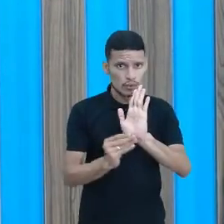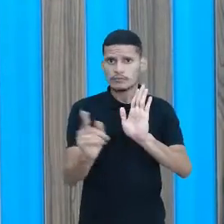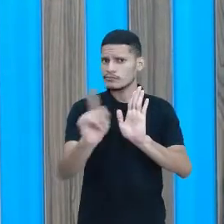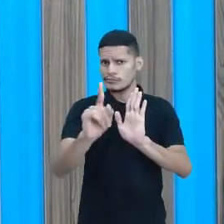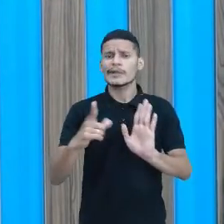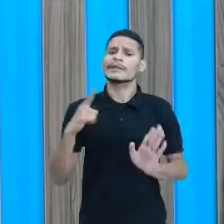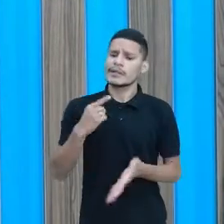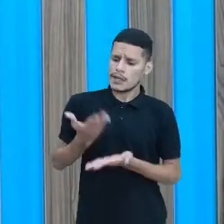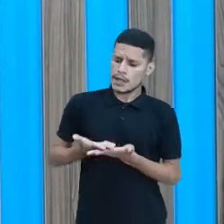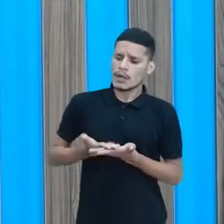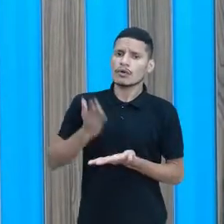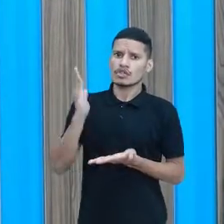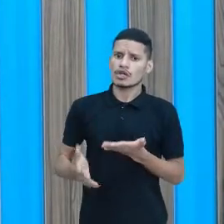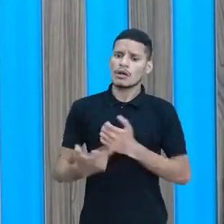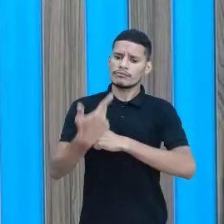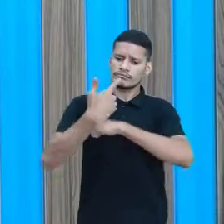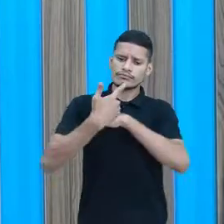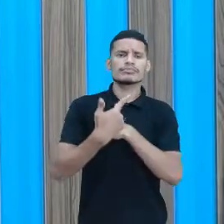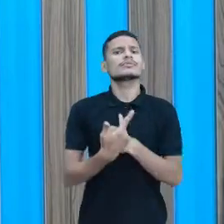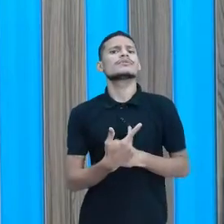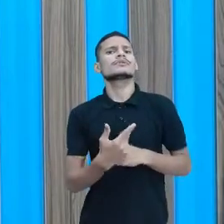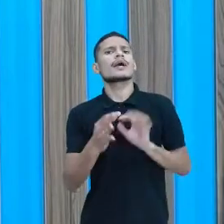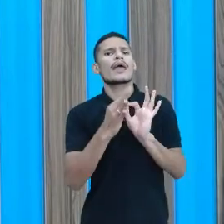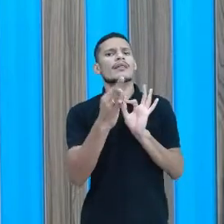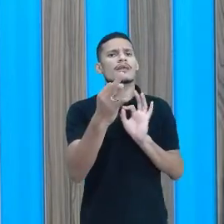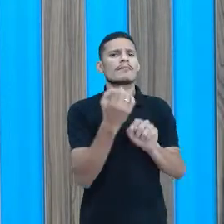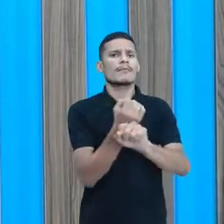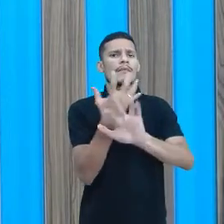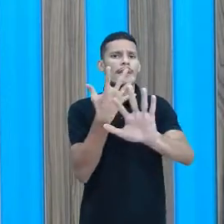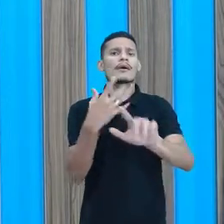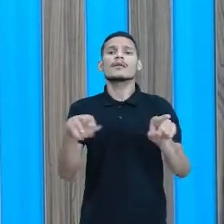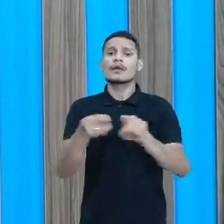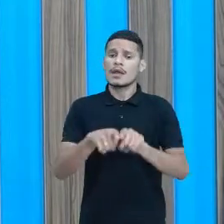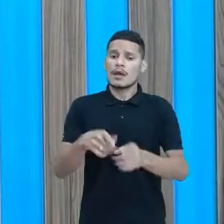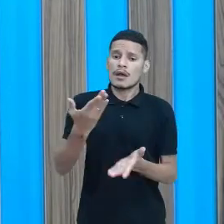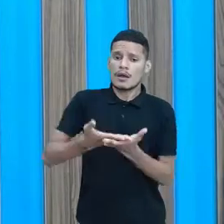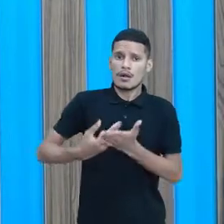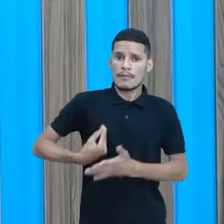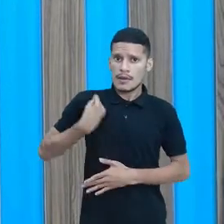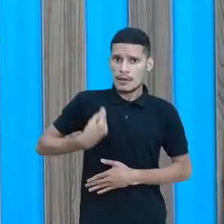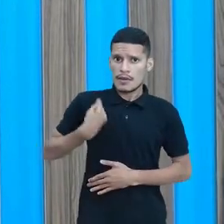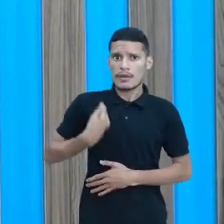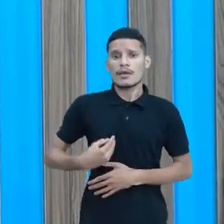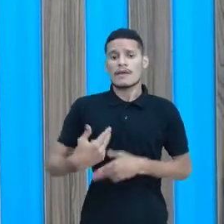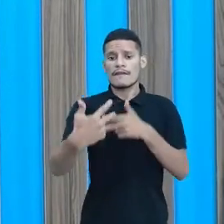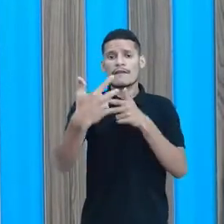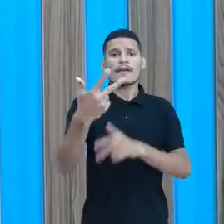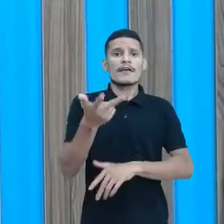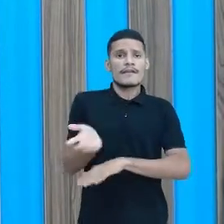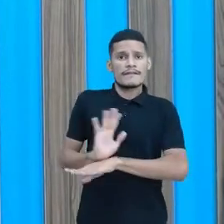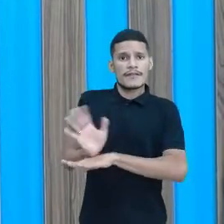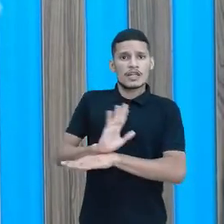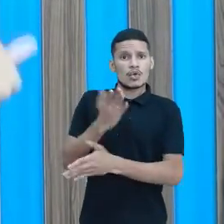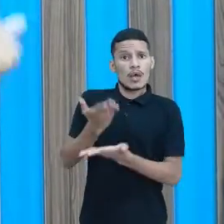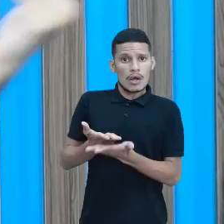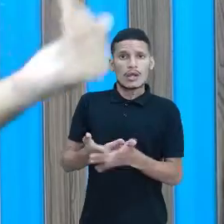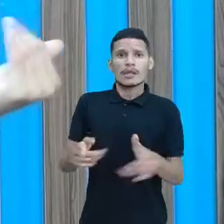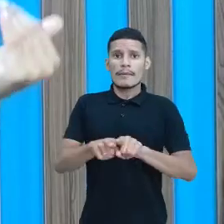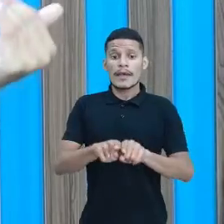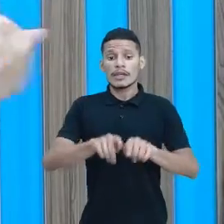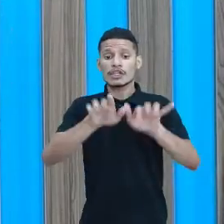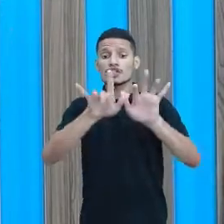as aulas à distância, as aulas presenciais, as videoaulas. O chat é principalmente